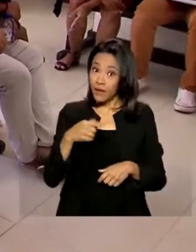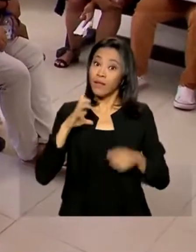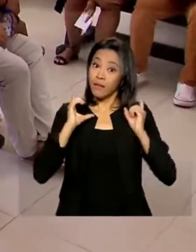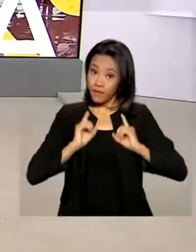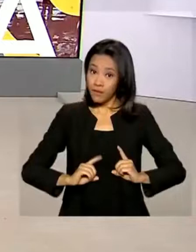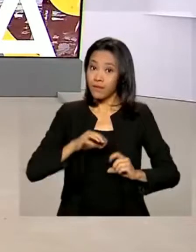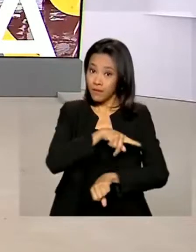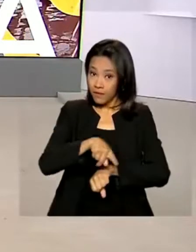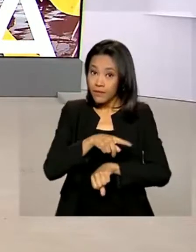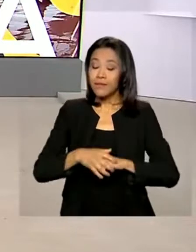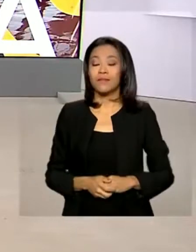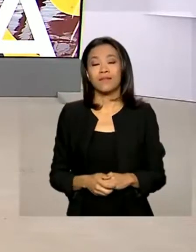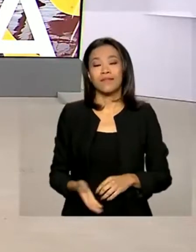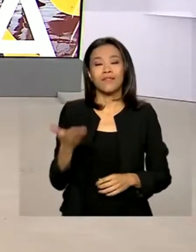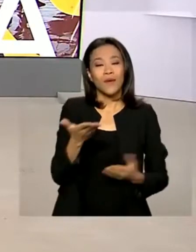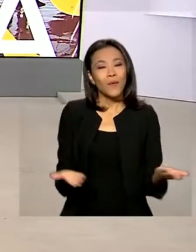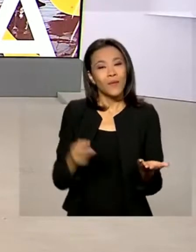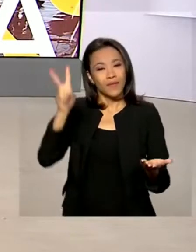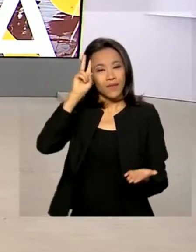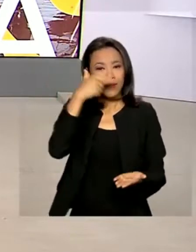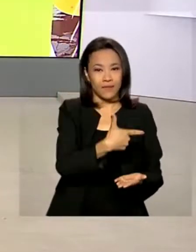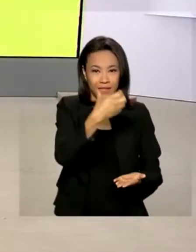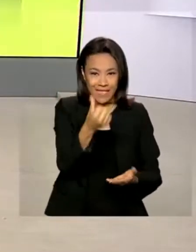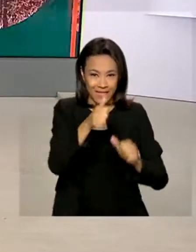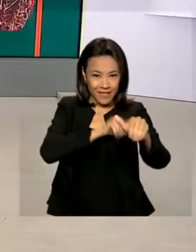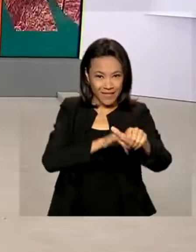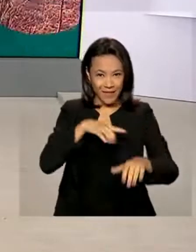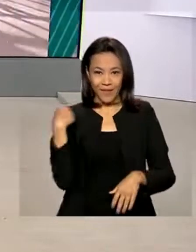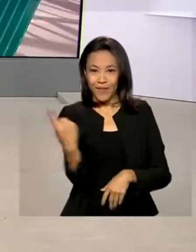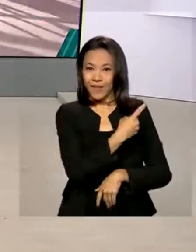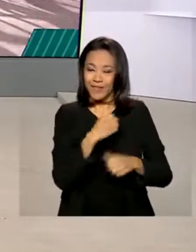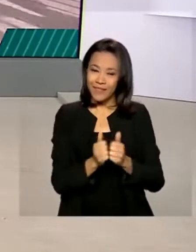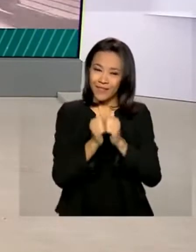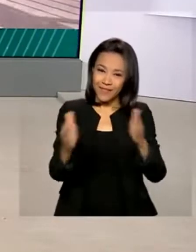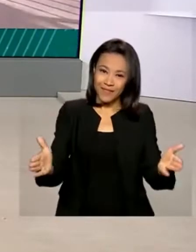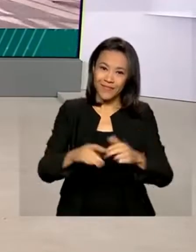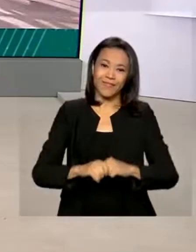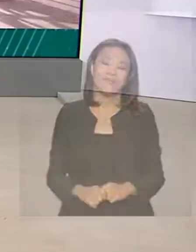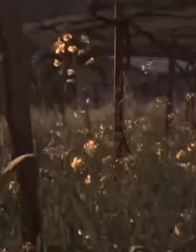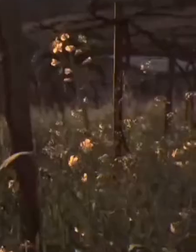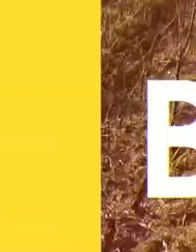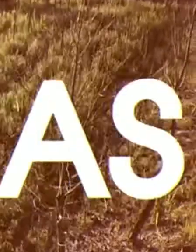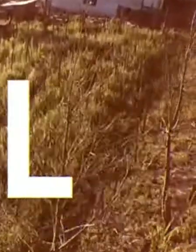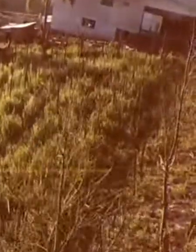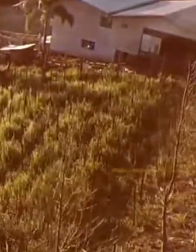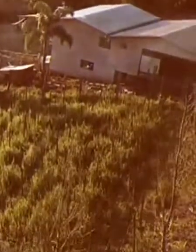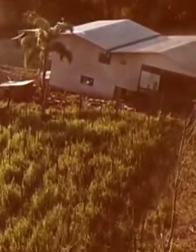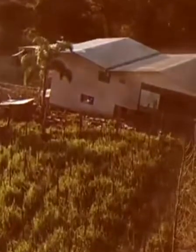país segunda-feira 26 de setembro o Brasil em dia já está no ar